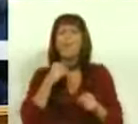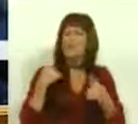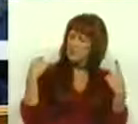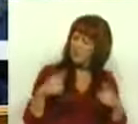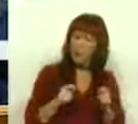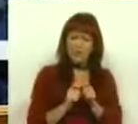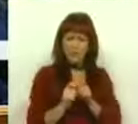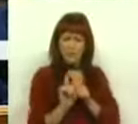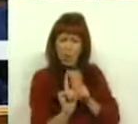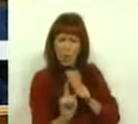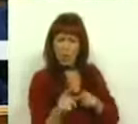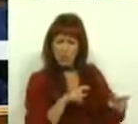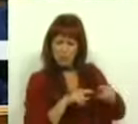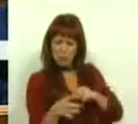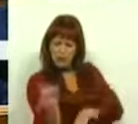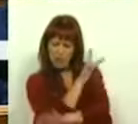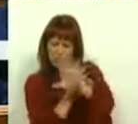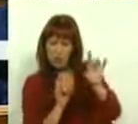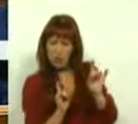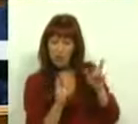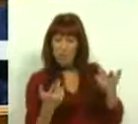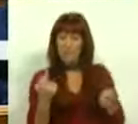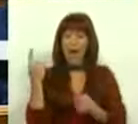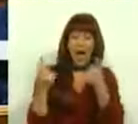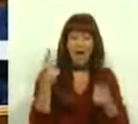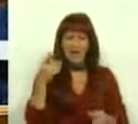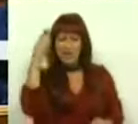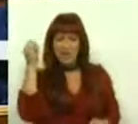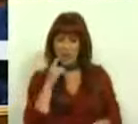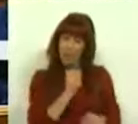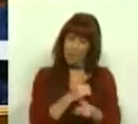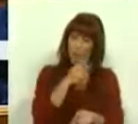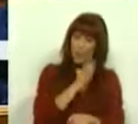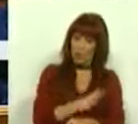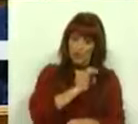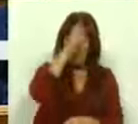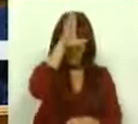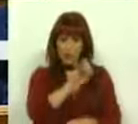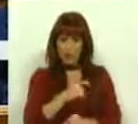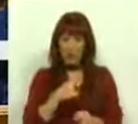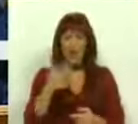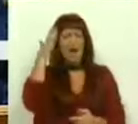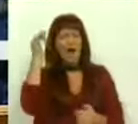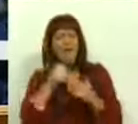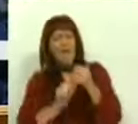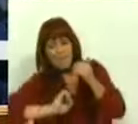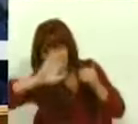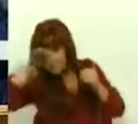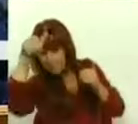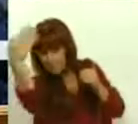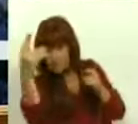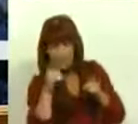devemos ter na definição das políticas europeias, há quem se esqueça, dizia eu, Sr. Primeiro-Ministro, que o pressuposto